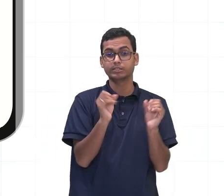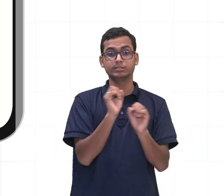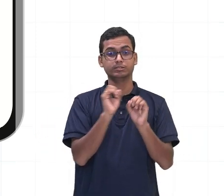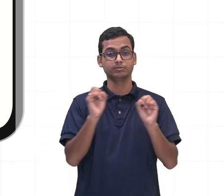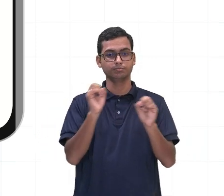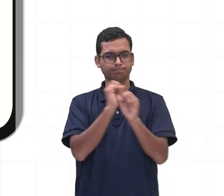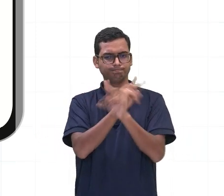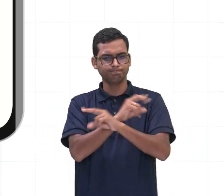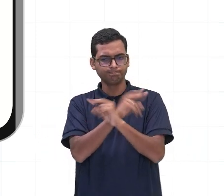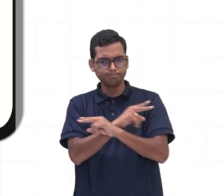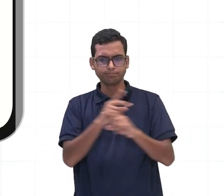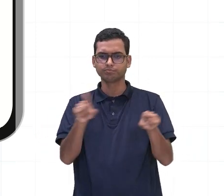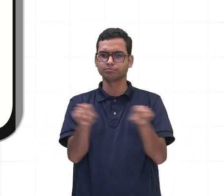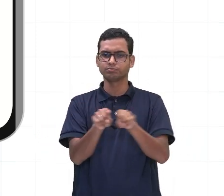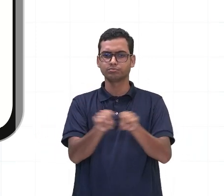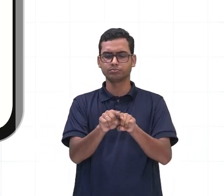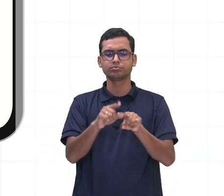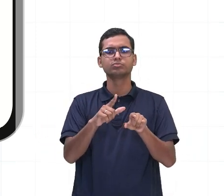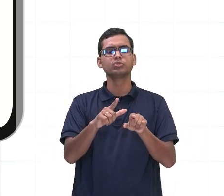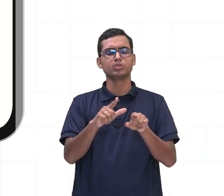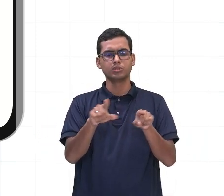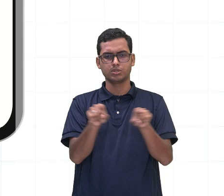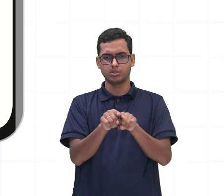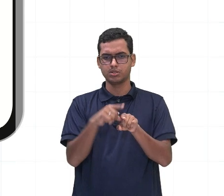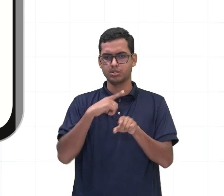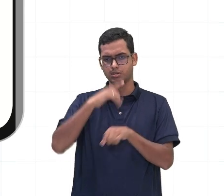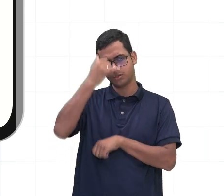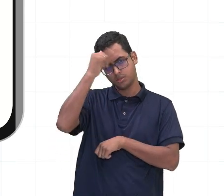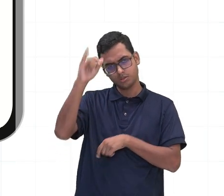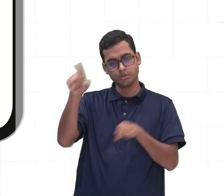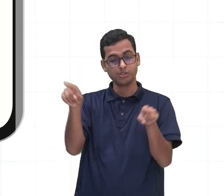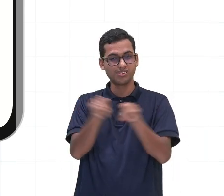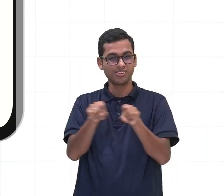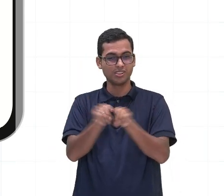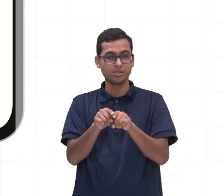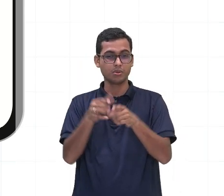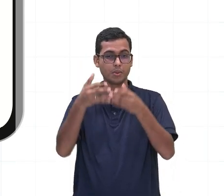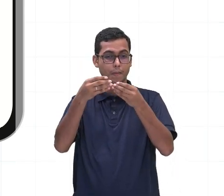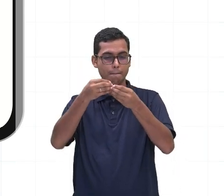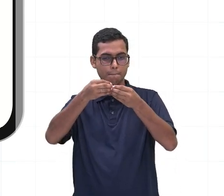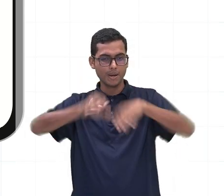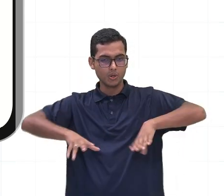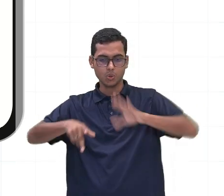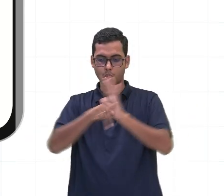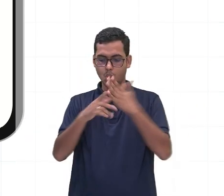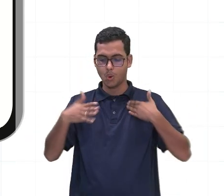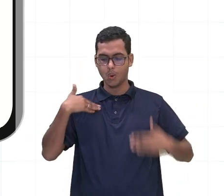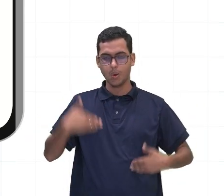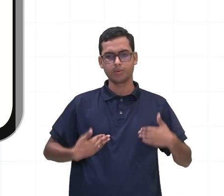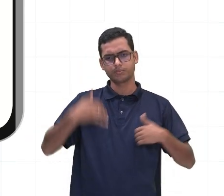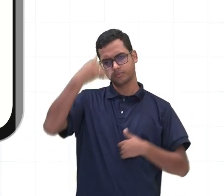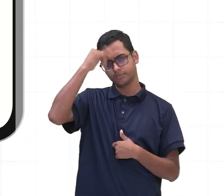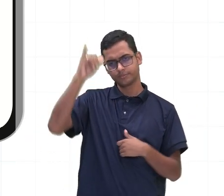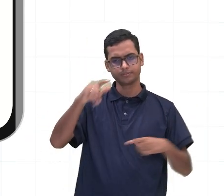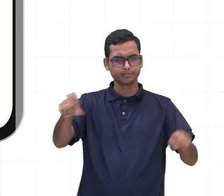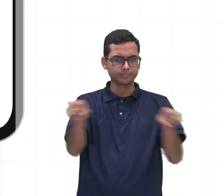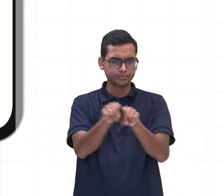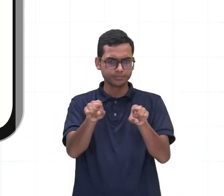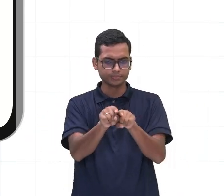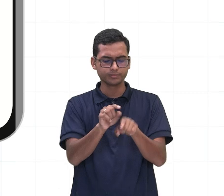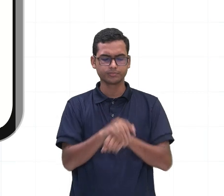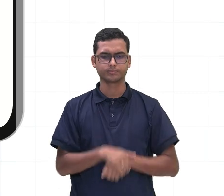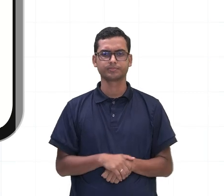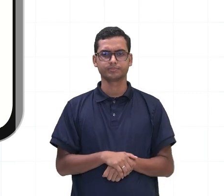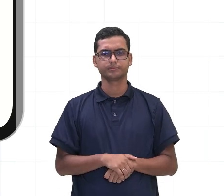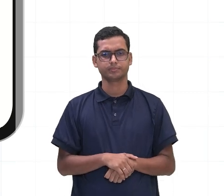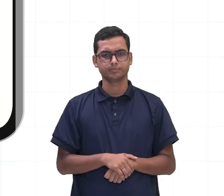e danos mecânicos. Está relacionado também com a absorção de substância nos intestinos delgado e grosso,